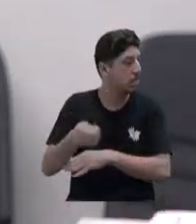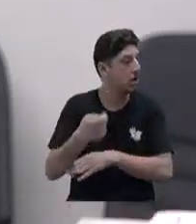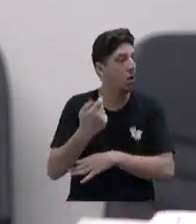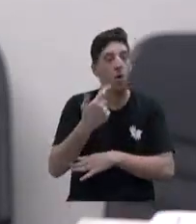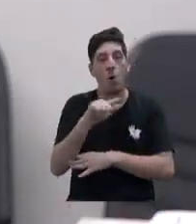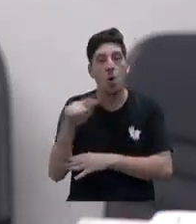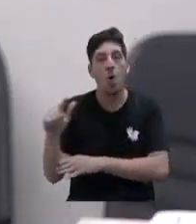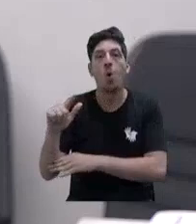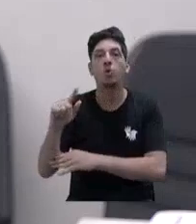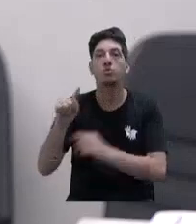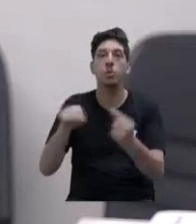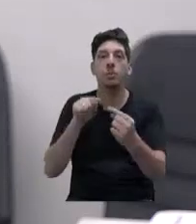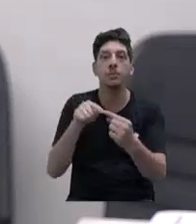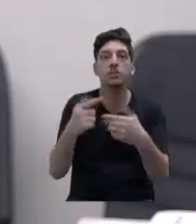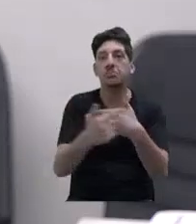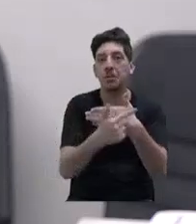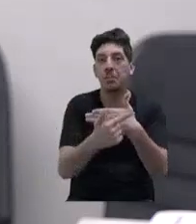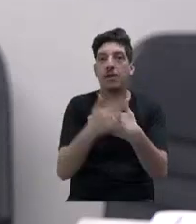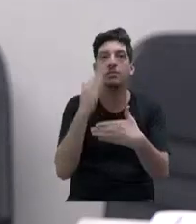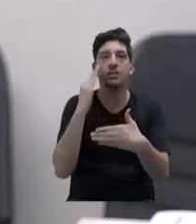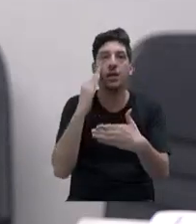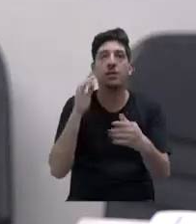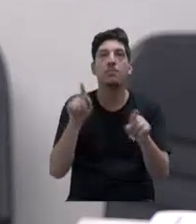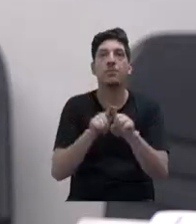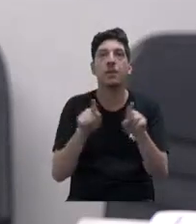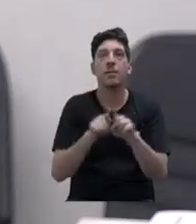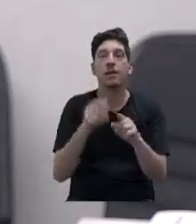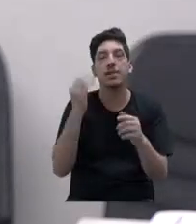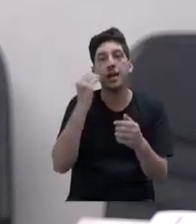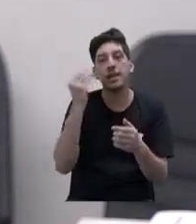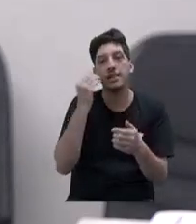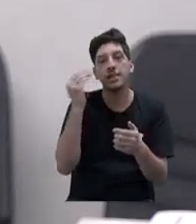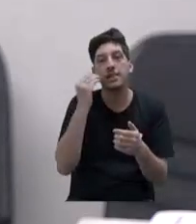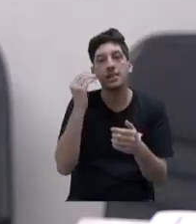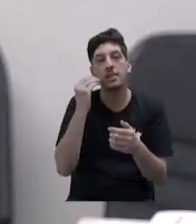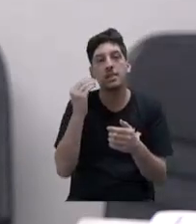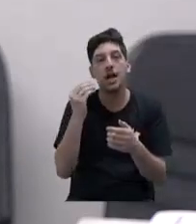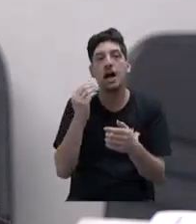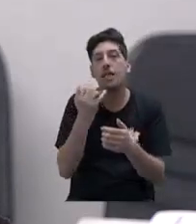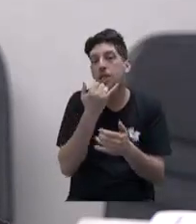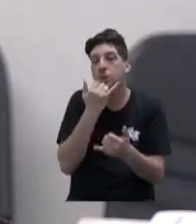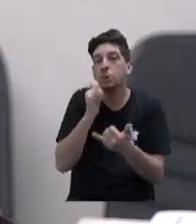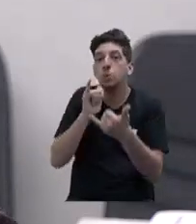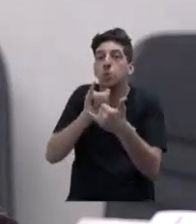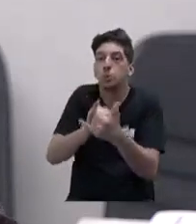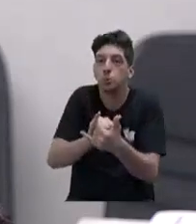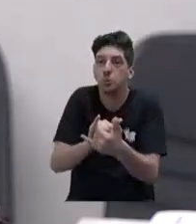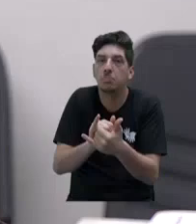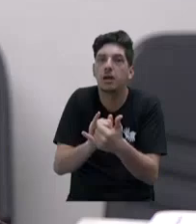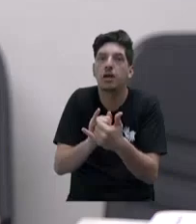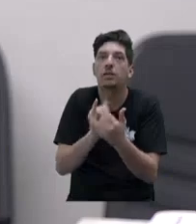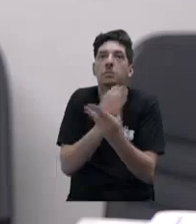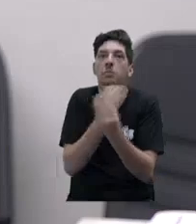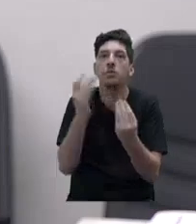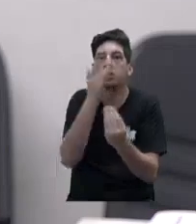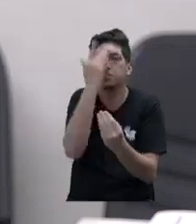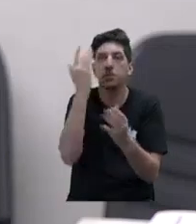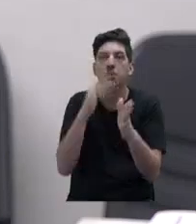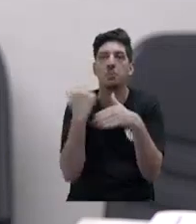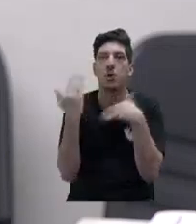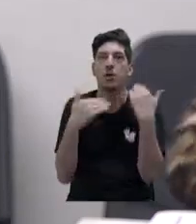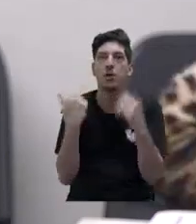outras funções, inclusive para redimir tanto sangue derramado ali para construir aquele